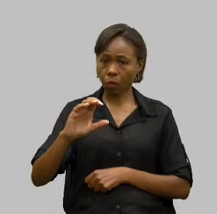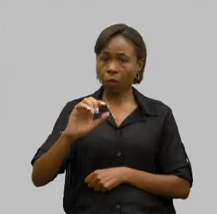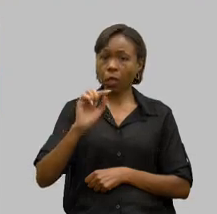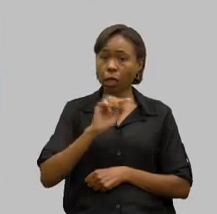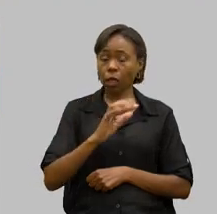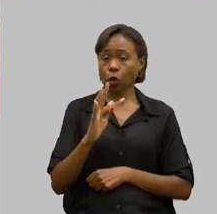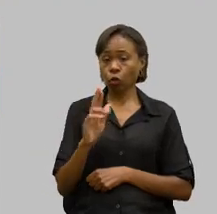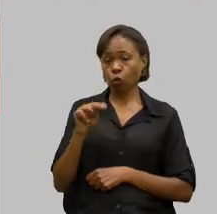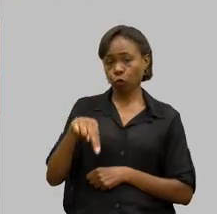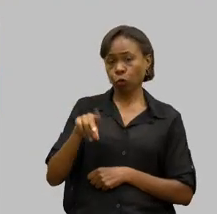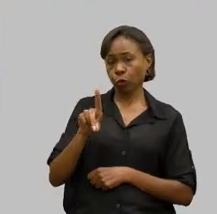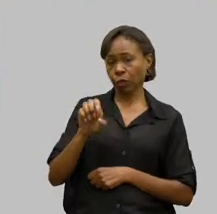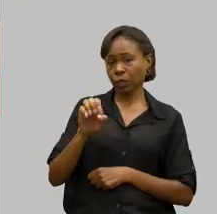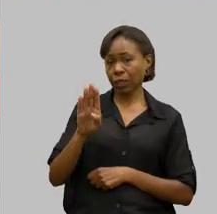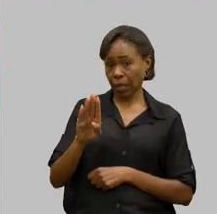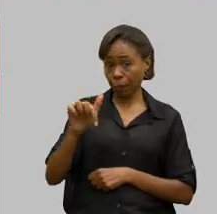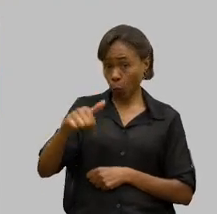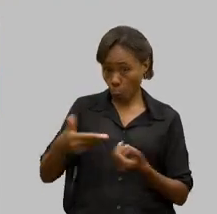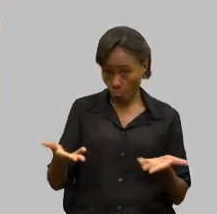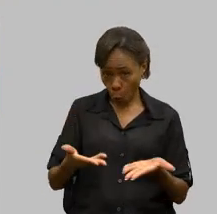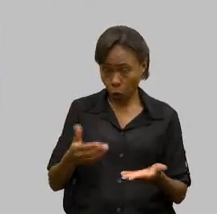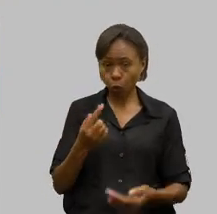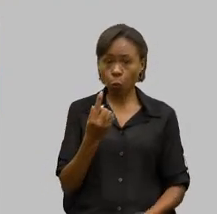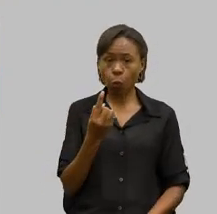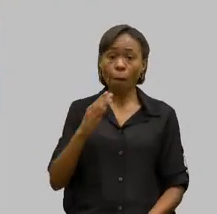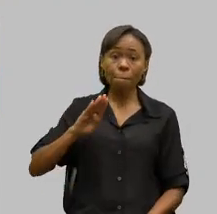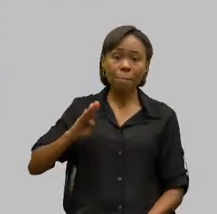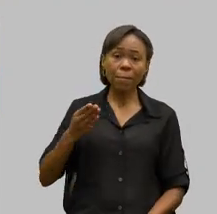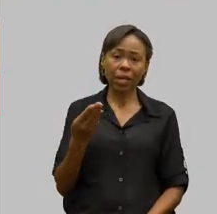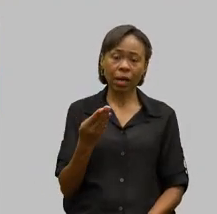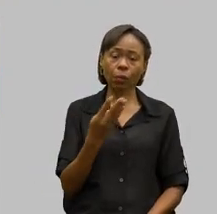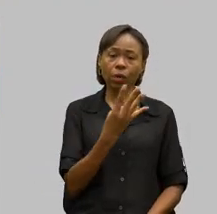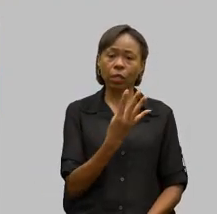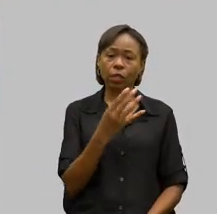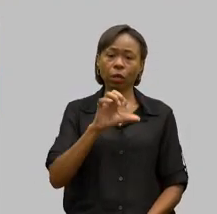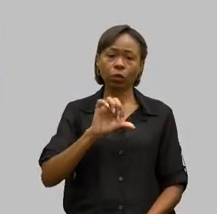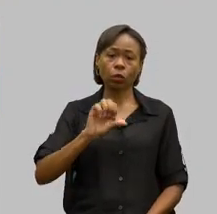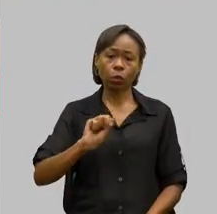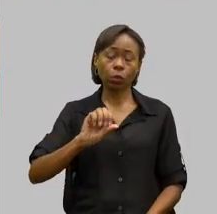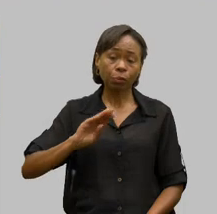Fundeb hoje, R$ 1,498